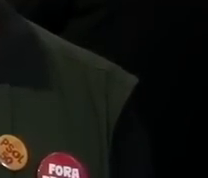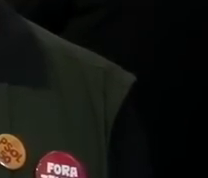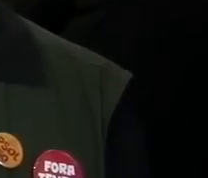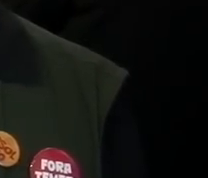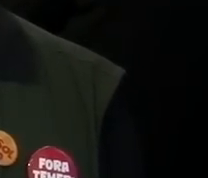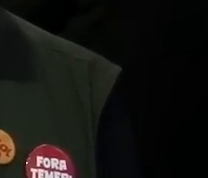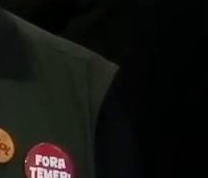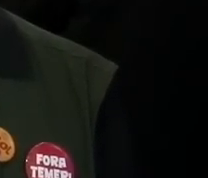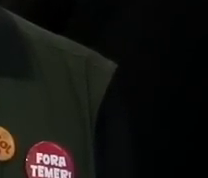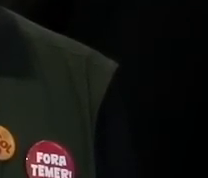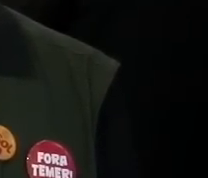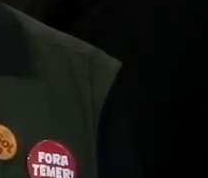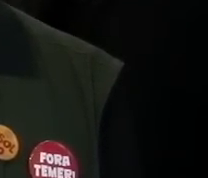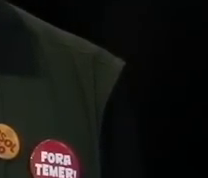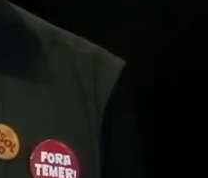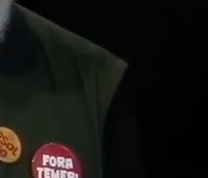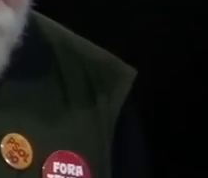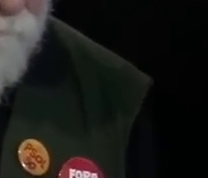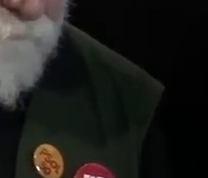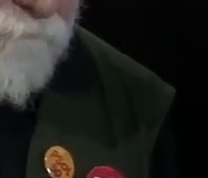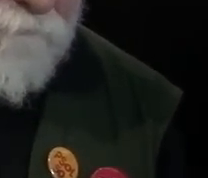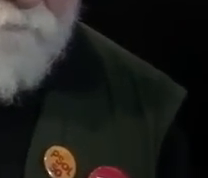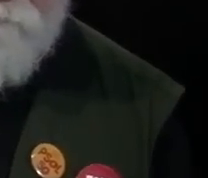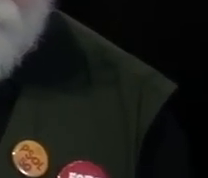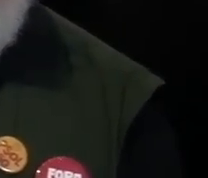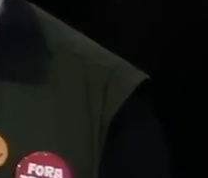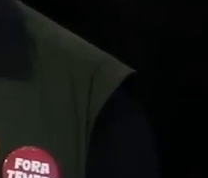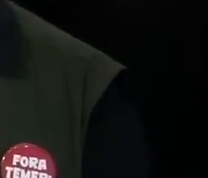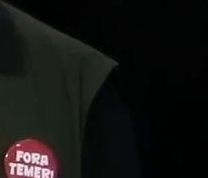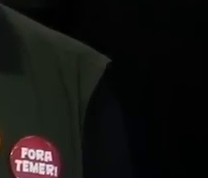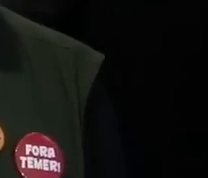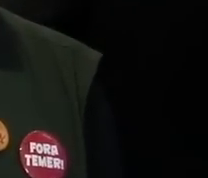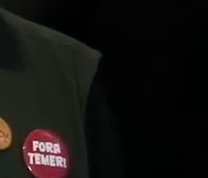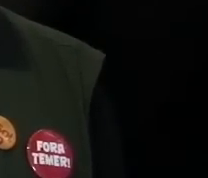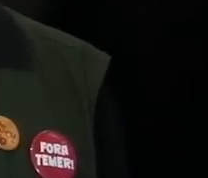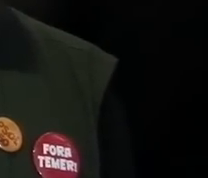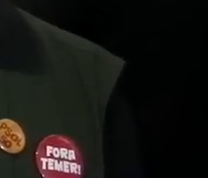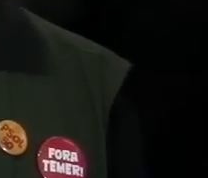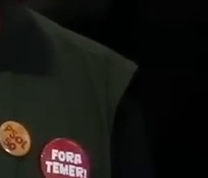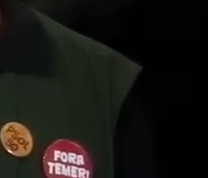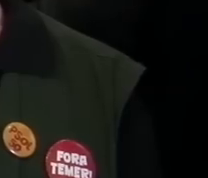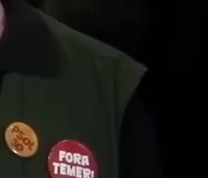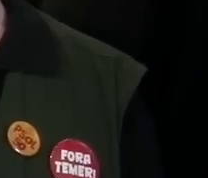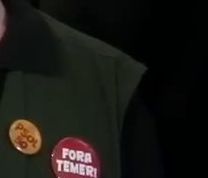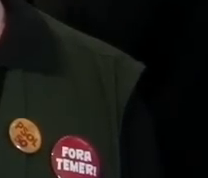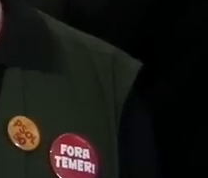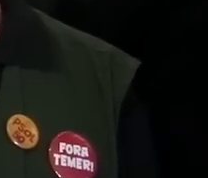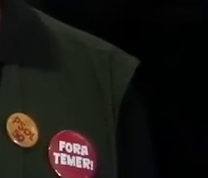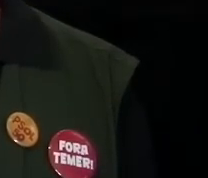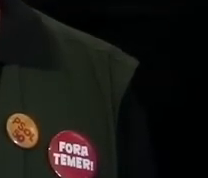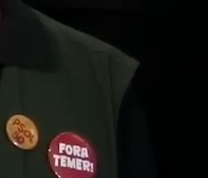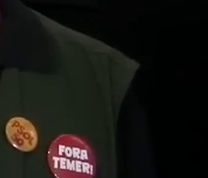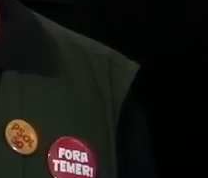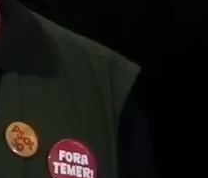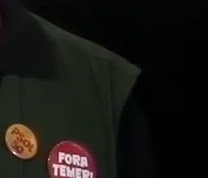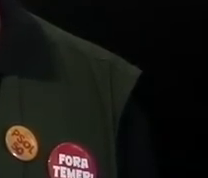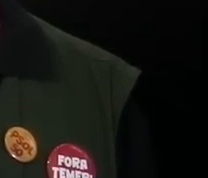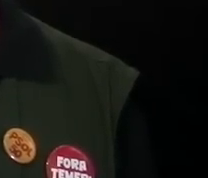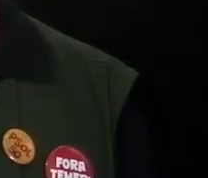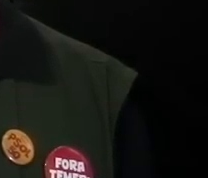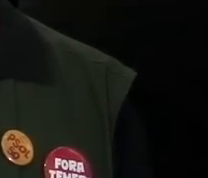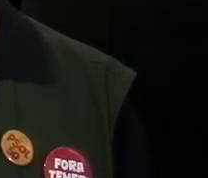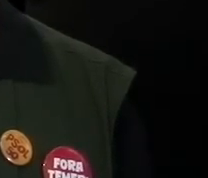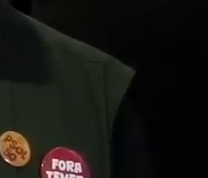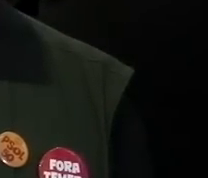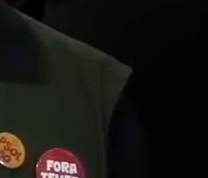Encerrado há poucos instantes, o primeiro debate promovido pela TV Câmara Guarulhos, o primeiro debate entre os candidatos a prefeito da cidade. A gente está aqui com